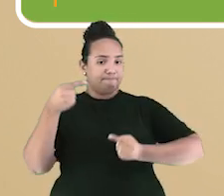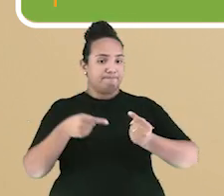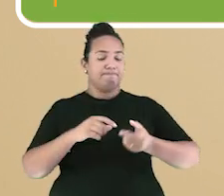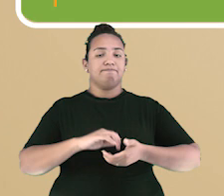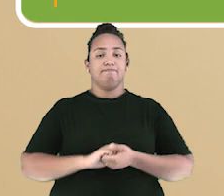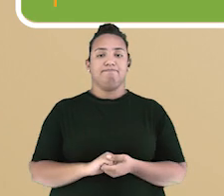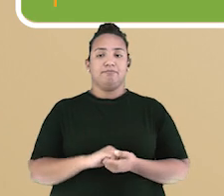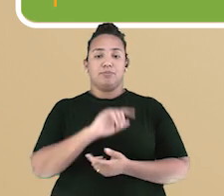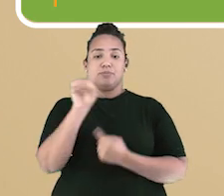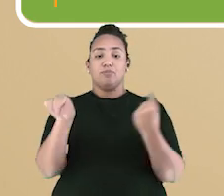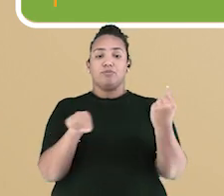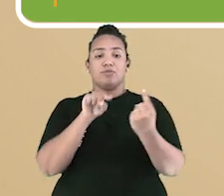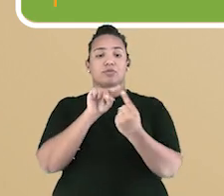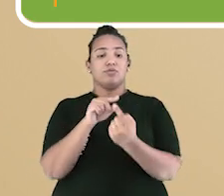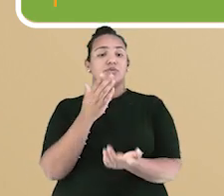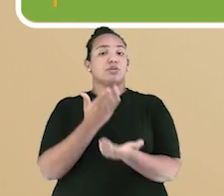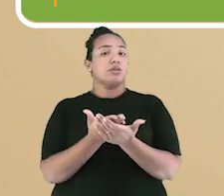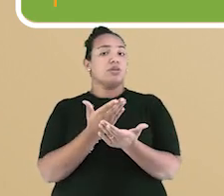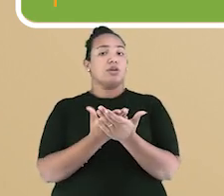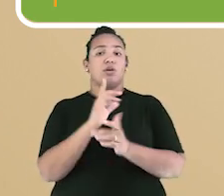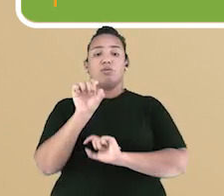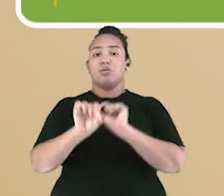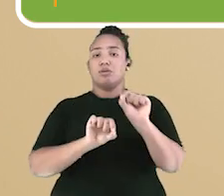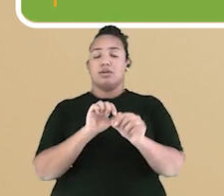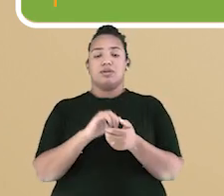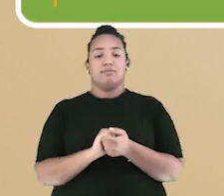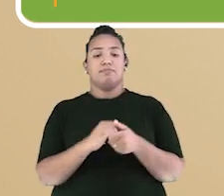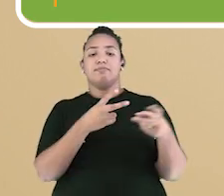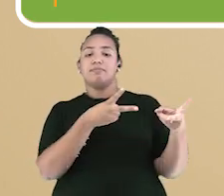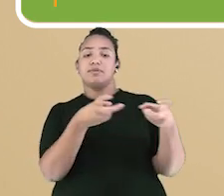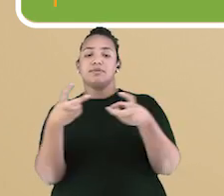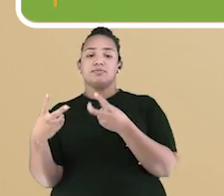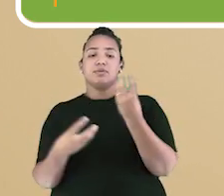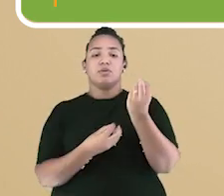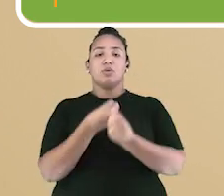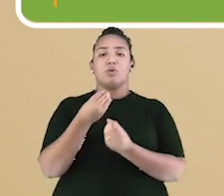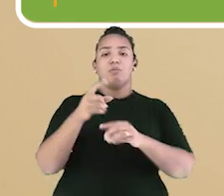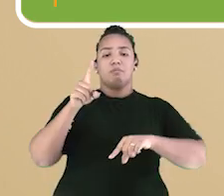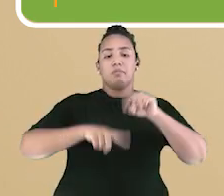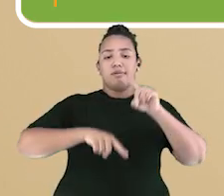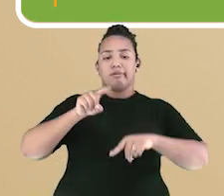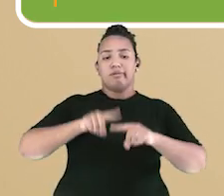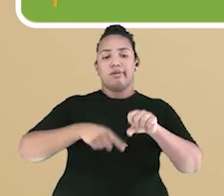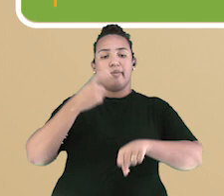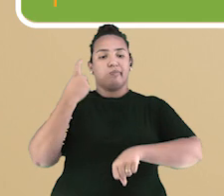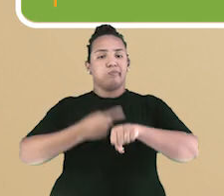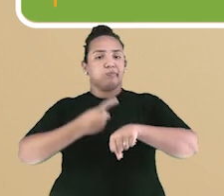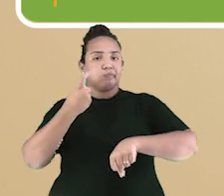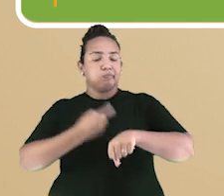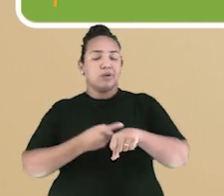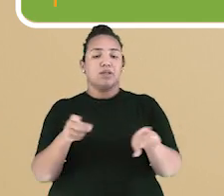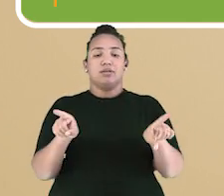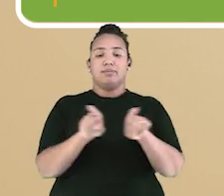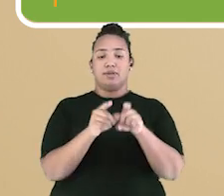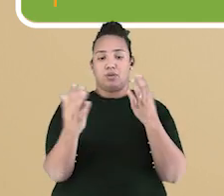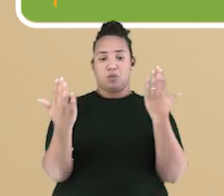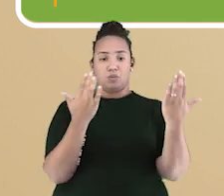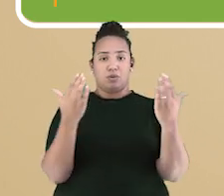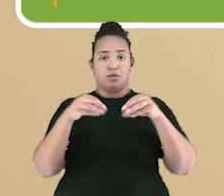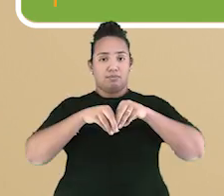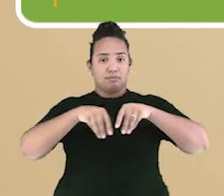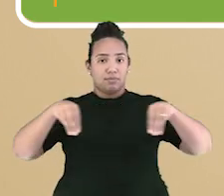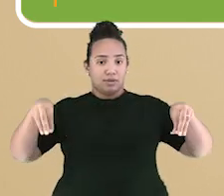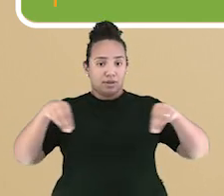informações. Já o objetivo desta aula é compreender a propriedade de dureza dos materiais por meio da comparação de